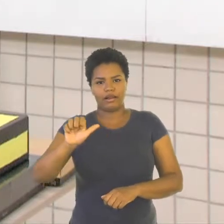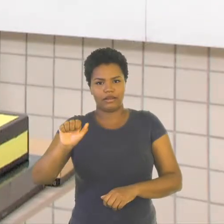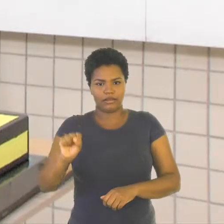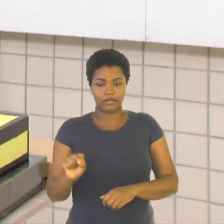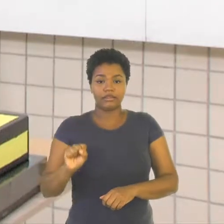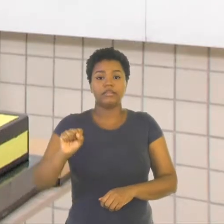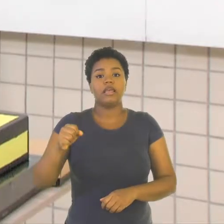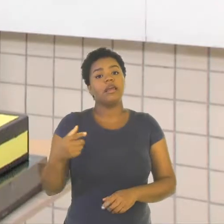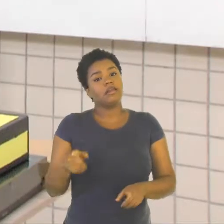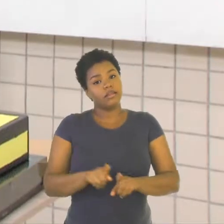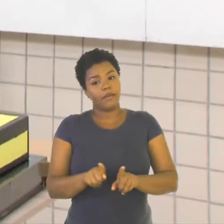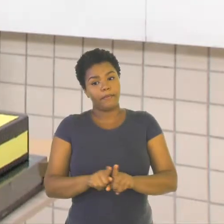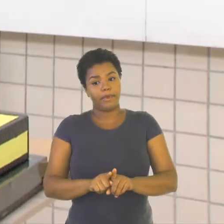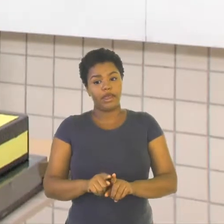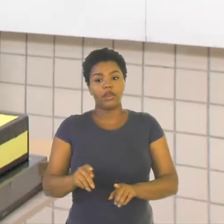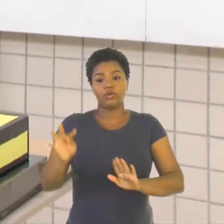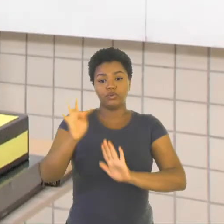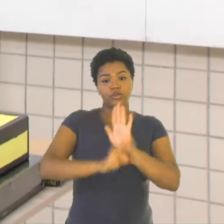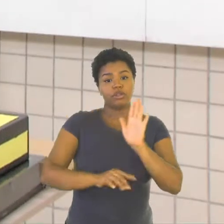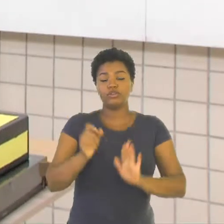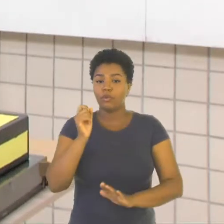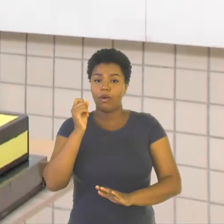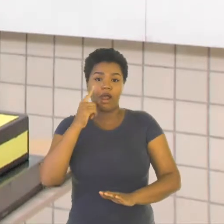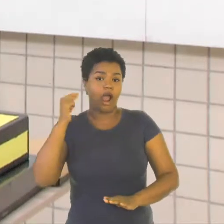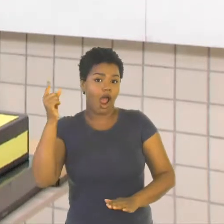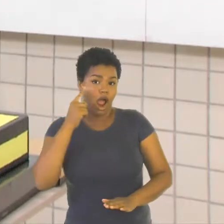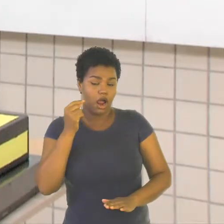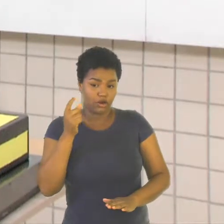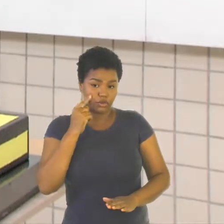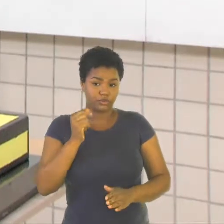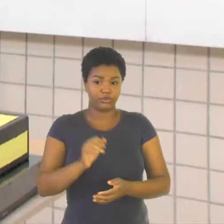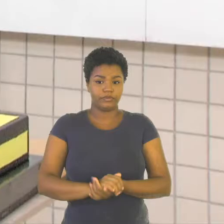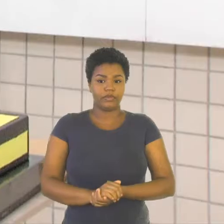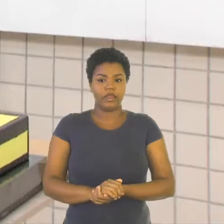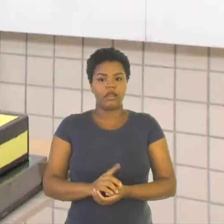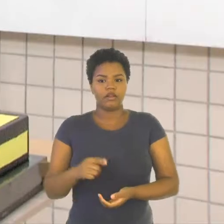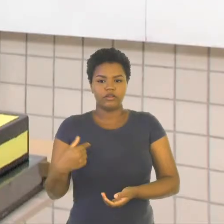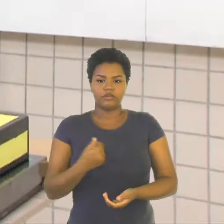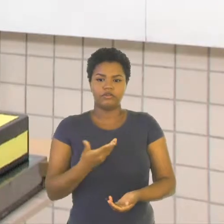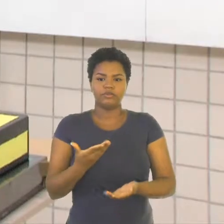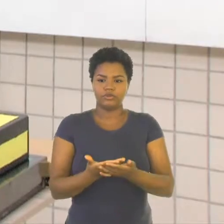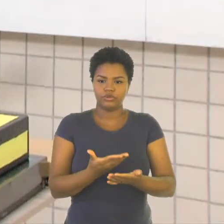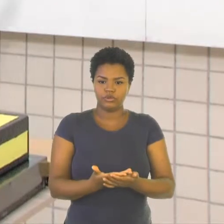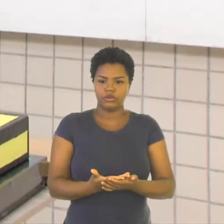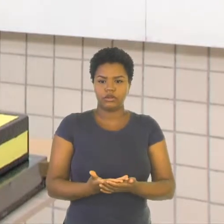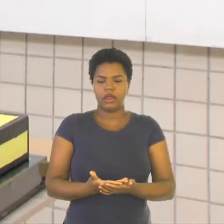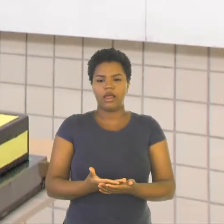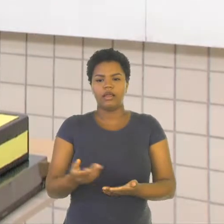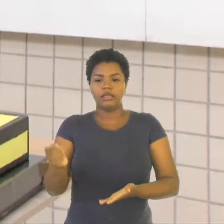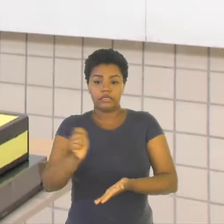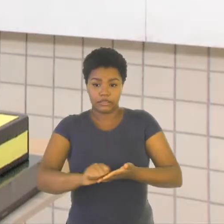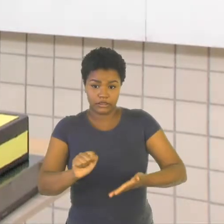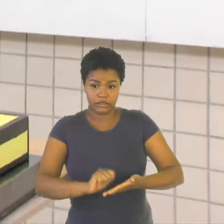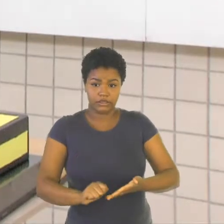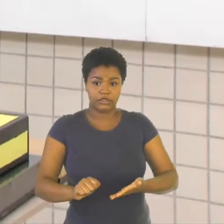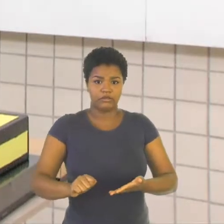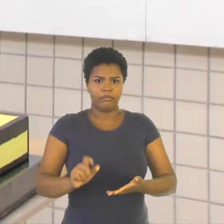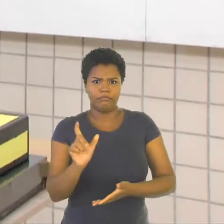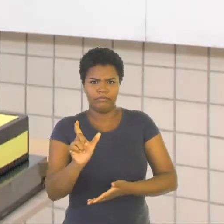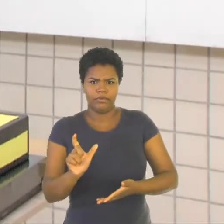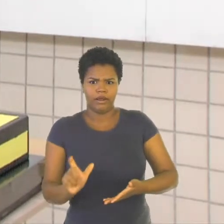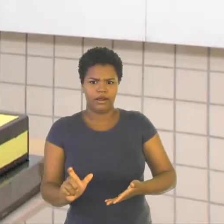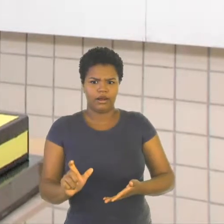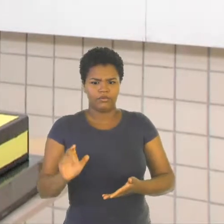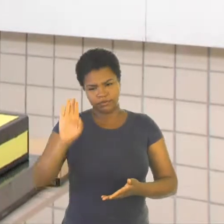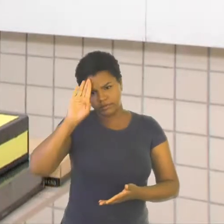Combinado? Vamos trabalhar a leitura e rima, interpretação, processo de escrita por meio de palavras-chave, que tem inclusive algumas aqui